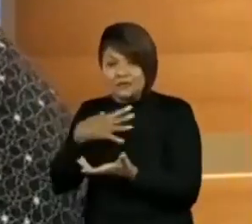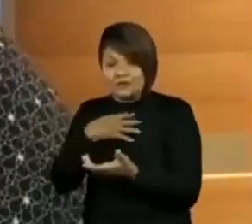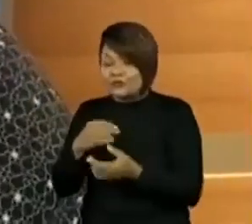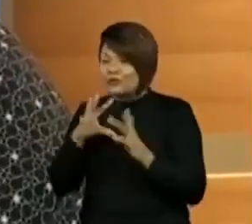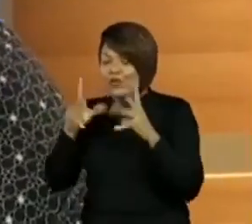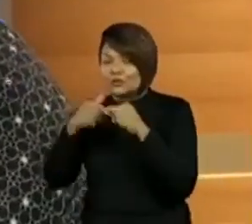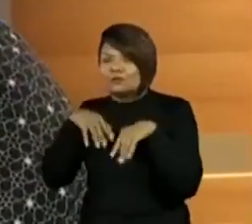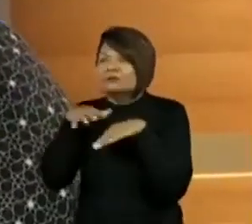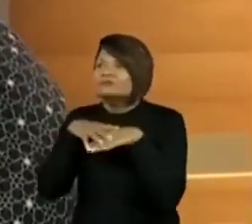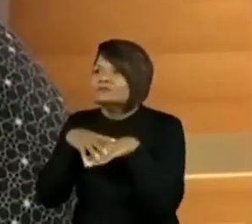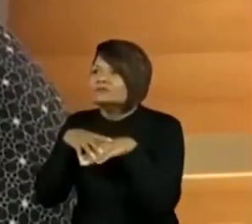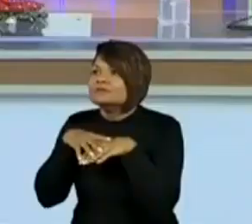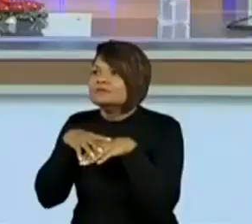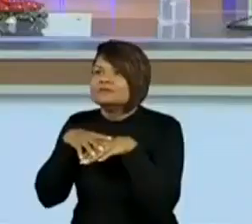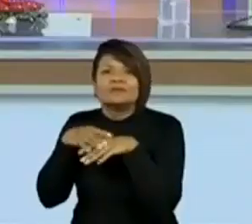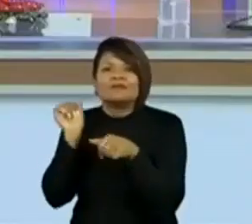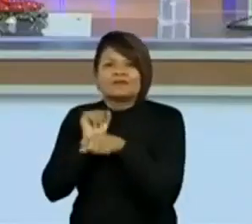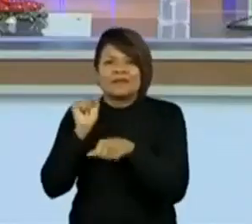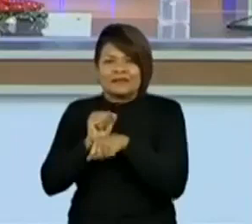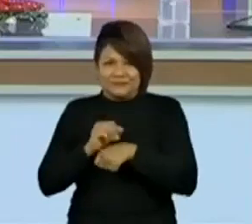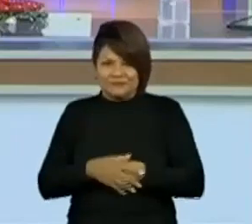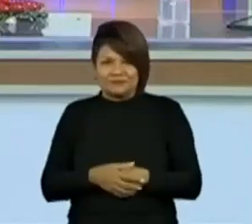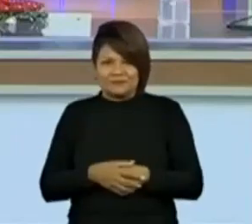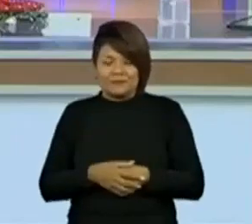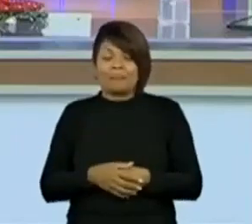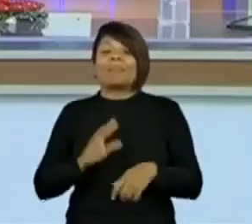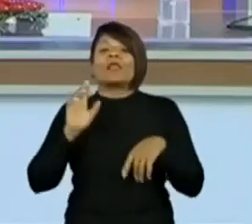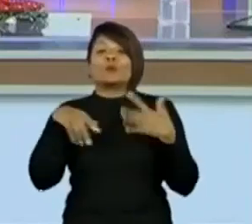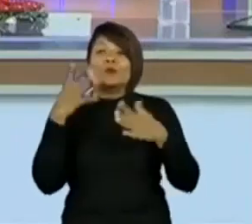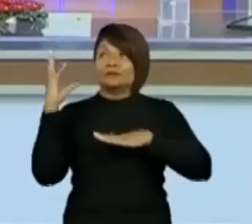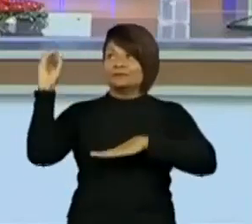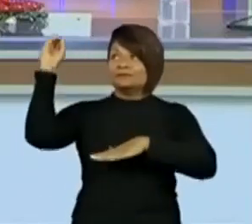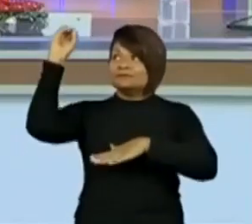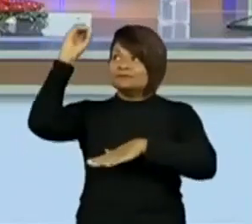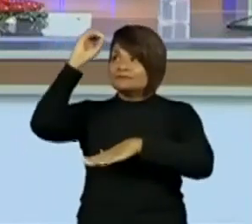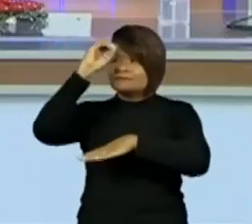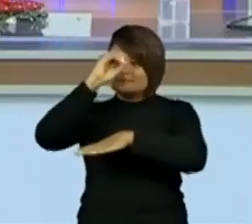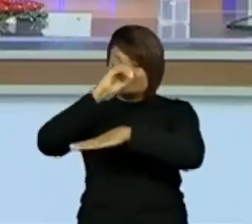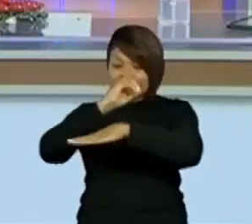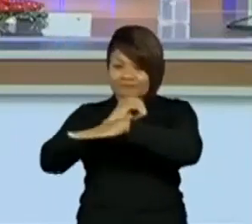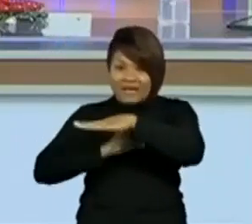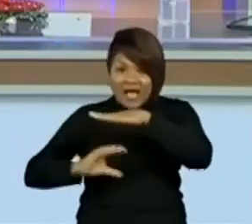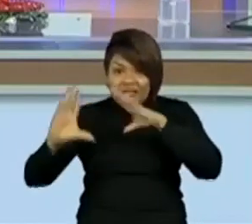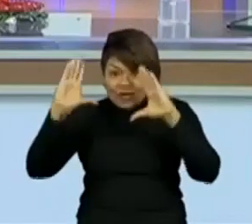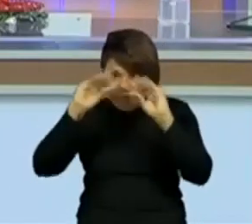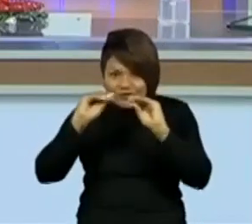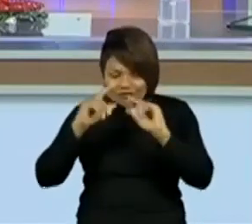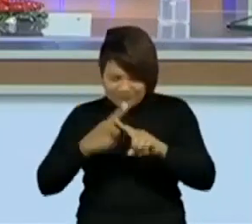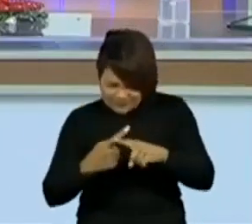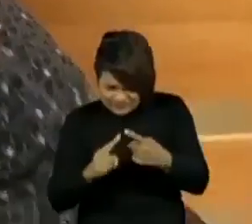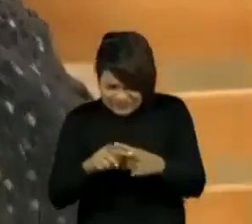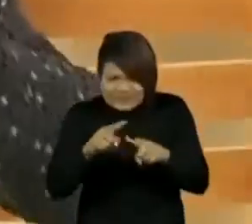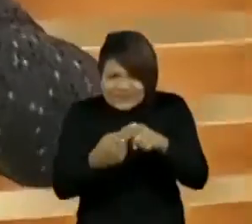estavam à sua espera. Quando a noite chegou, a fogueira